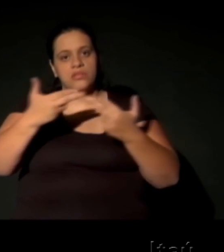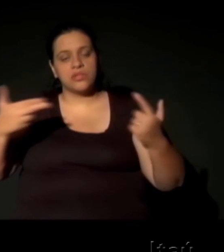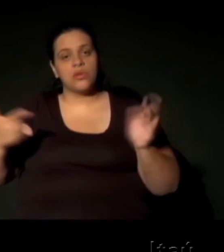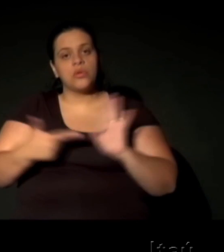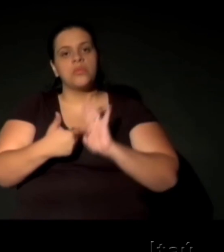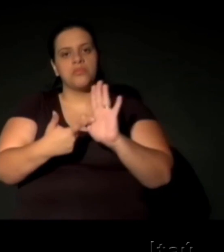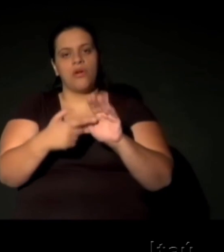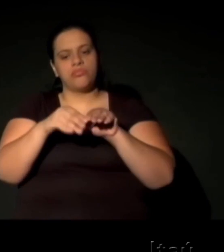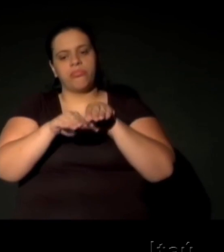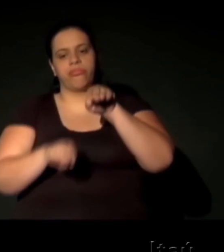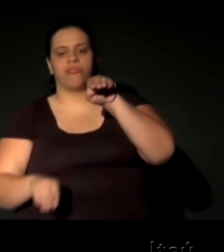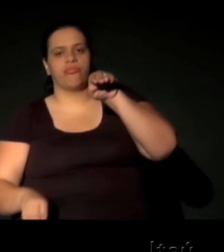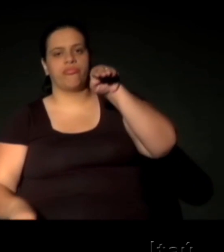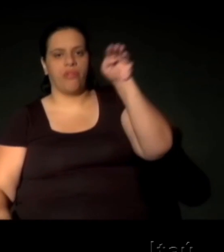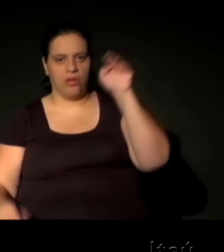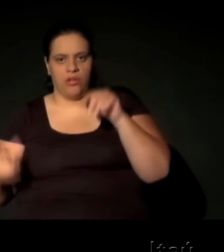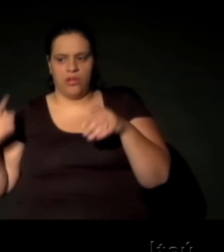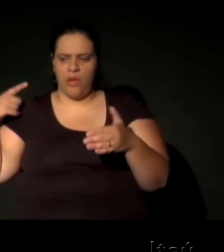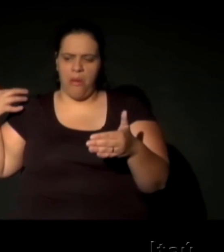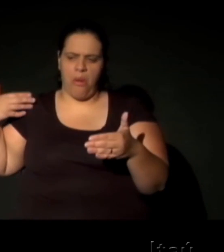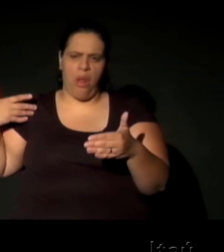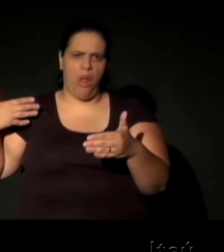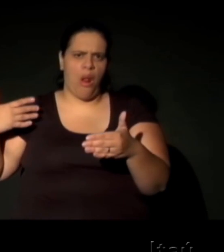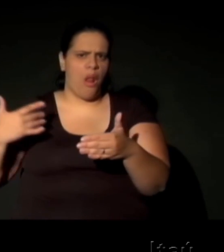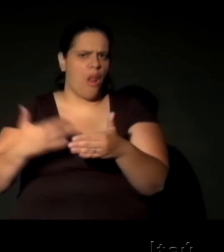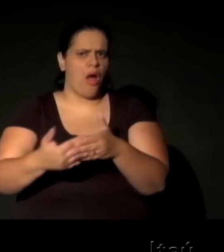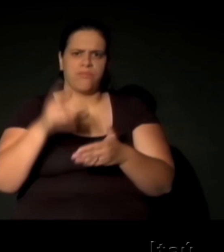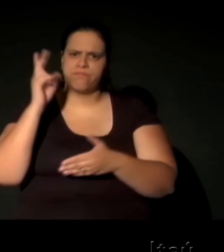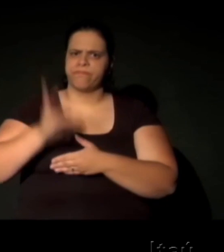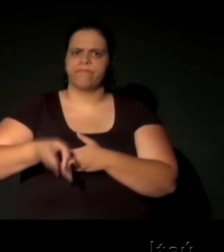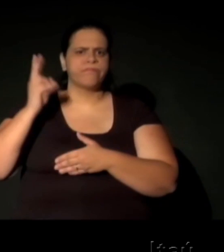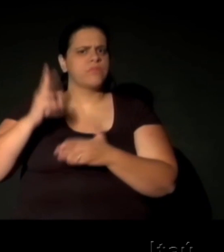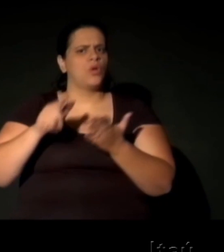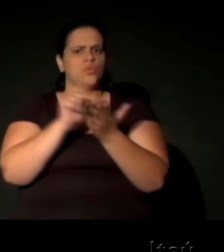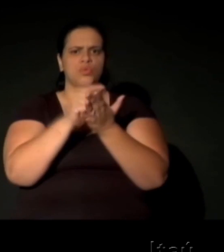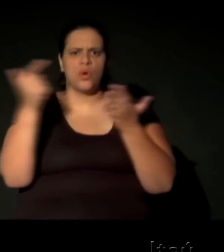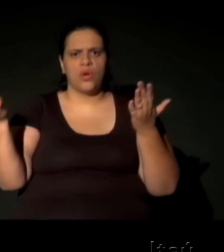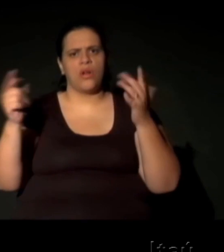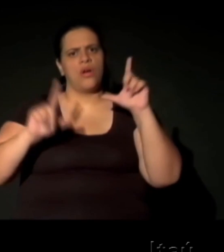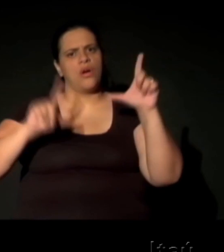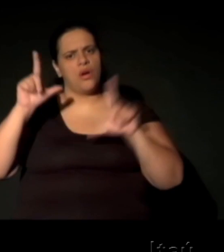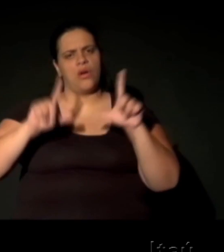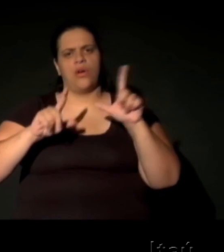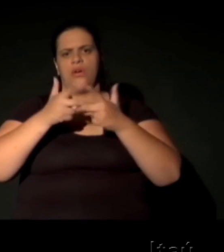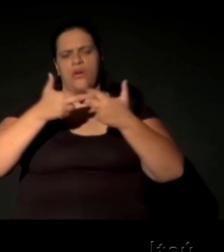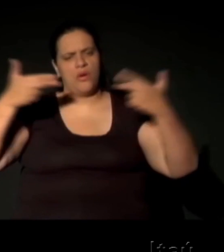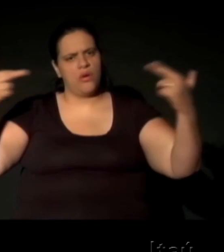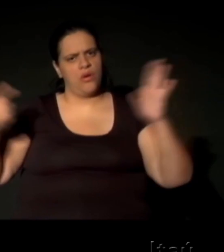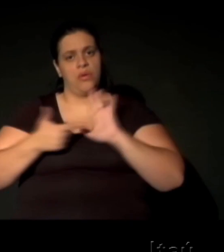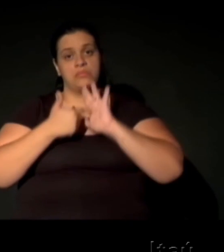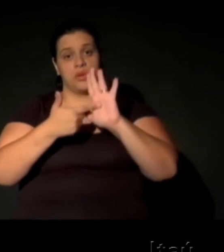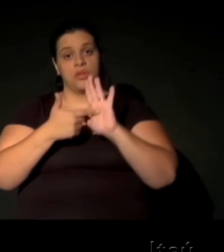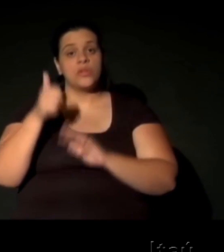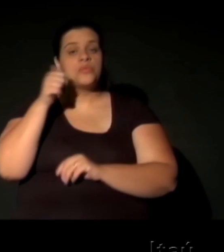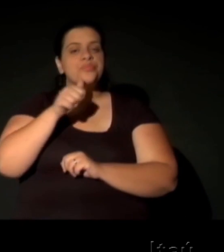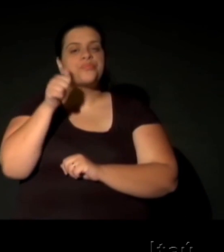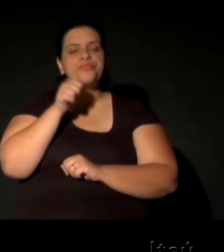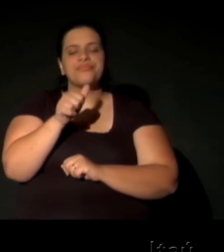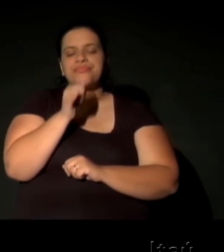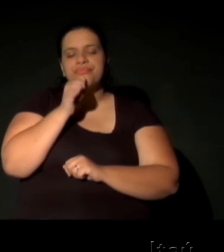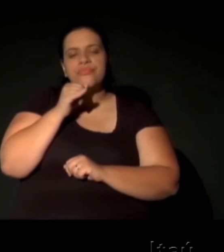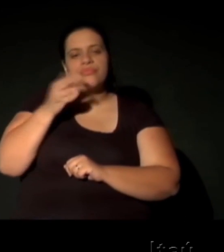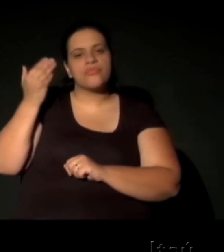assimetria ela atravessa o tempo todo o noticiário e a mídia as mulheres que estavam né Por Exemplo